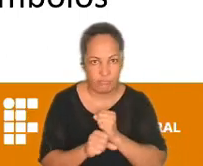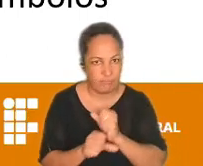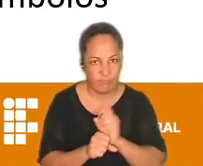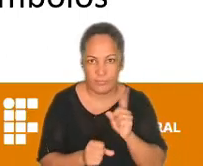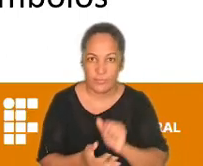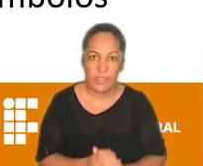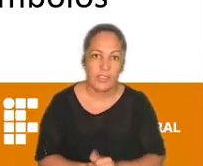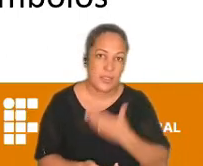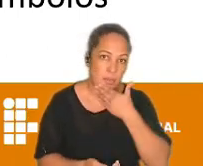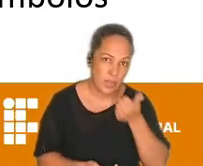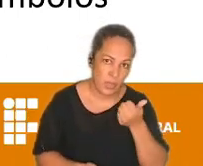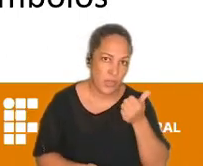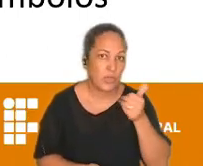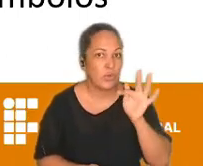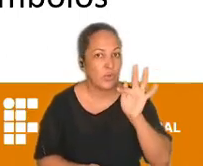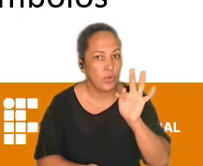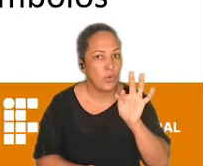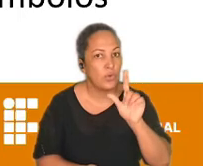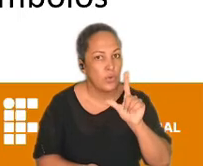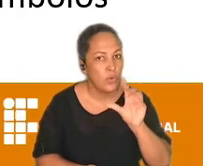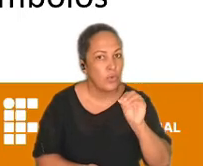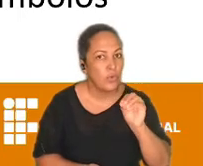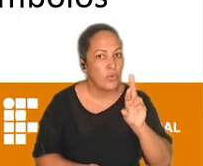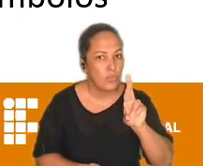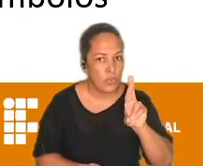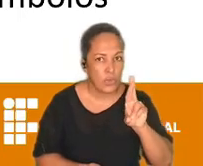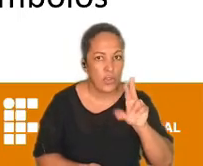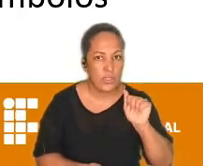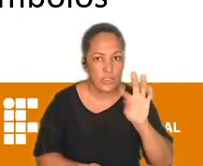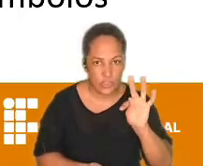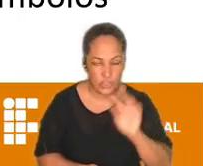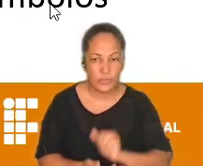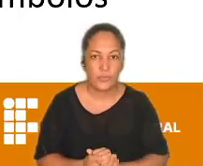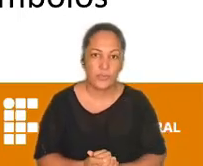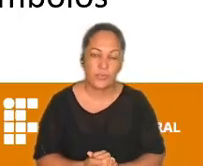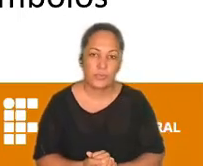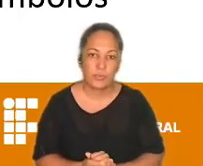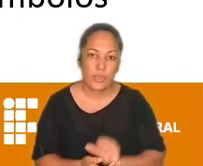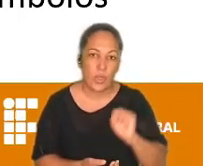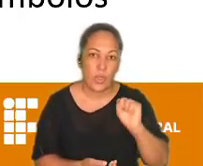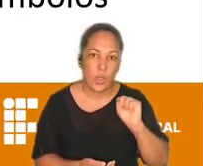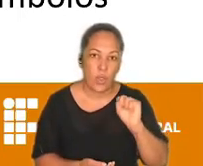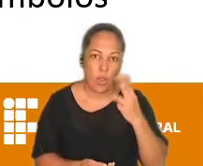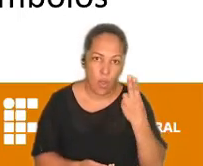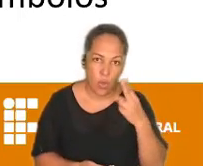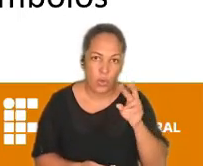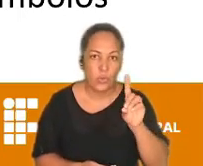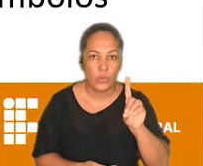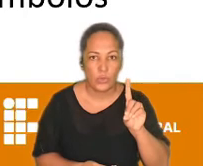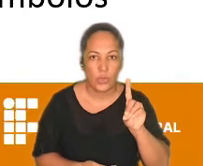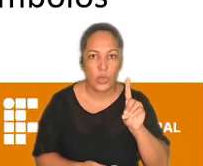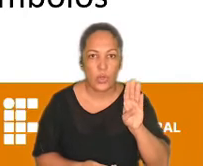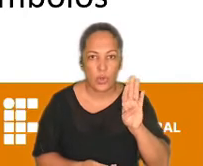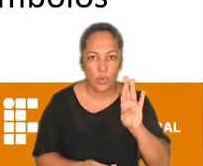então salve ele com o tipo correto, que seria float ou double, ok? Pois não podemos